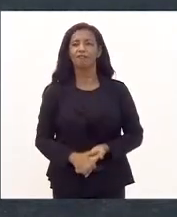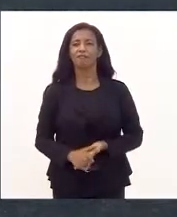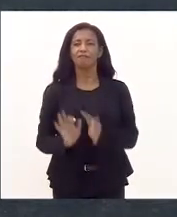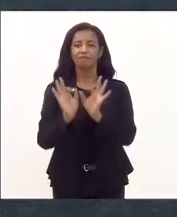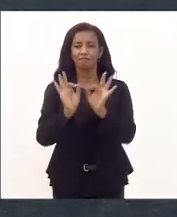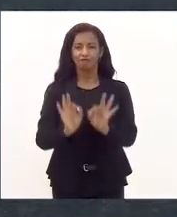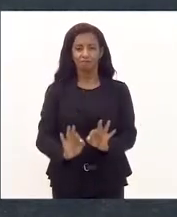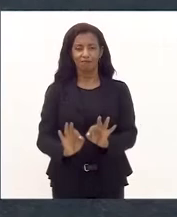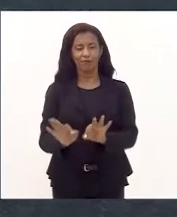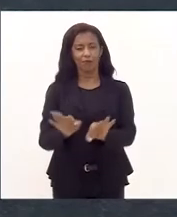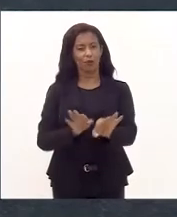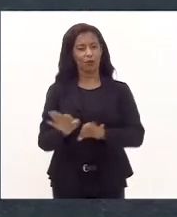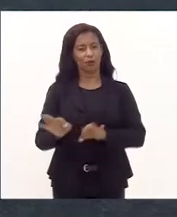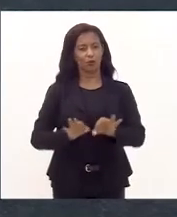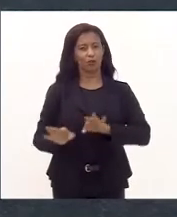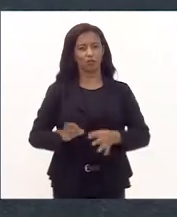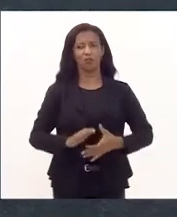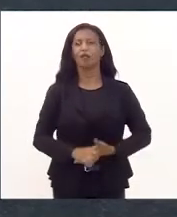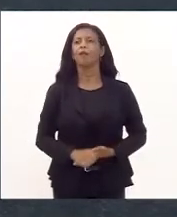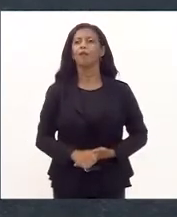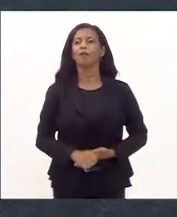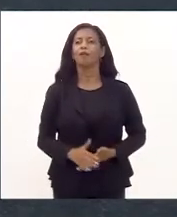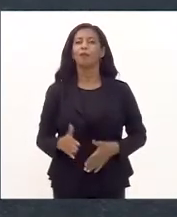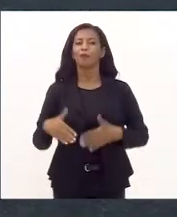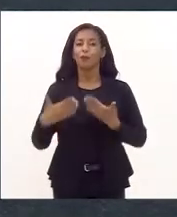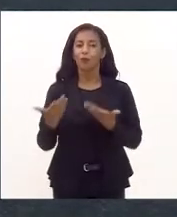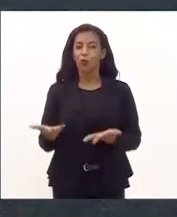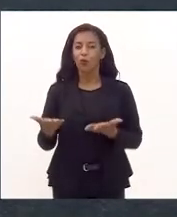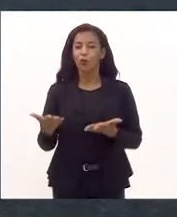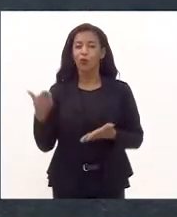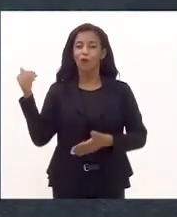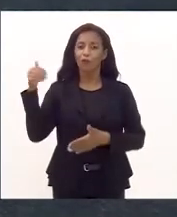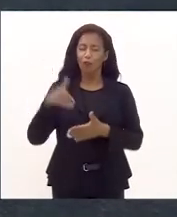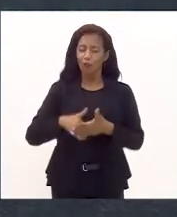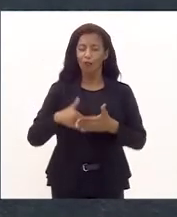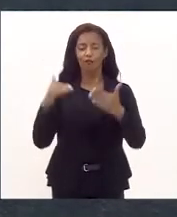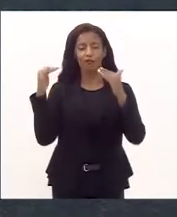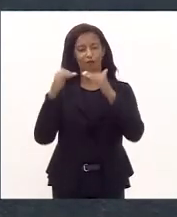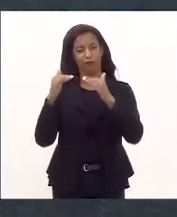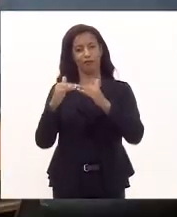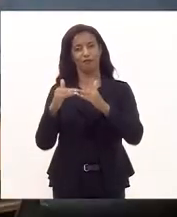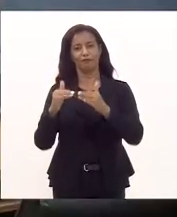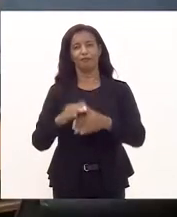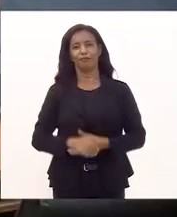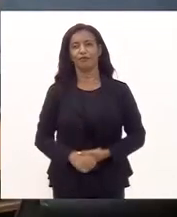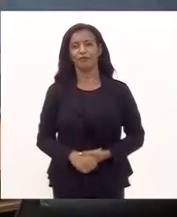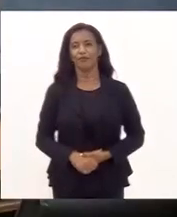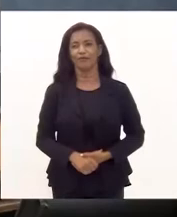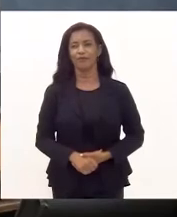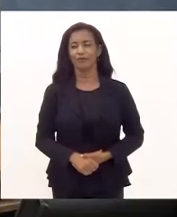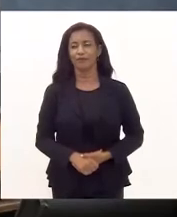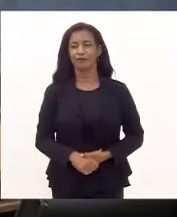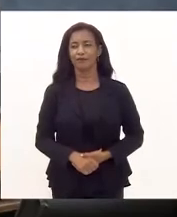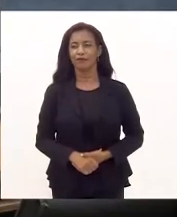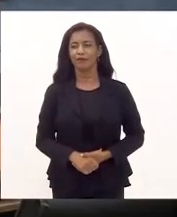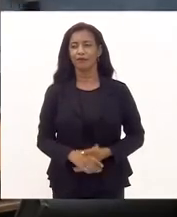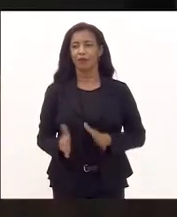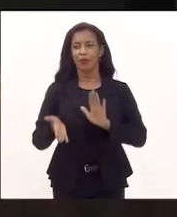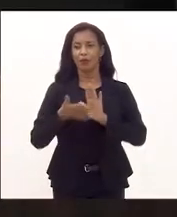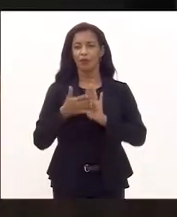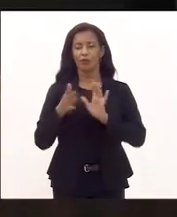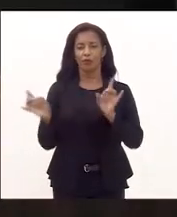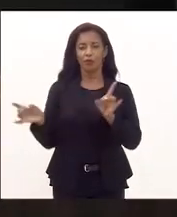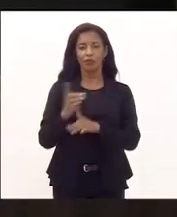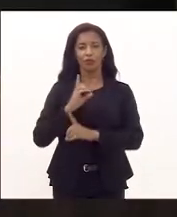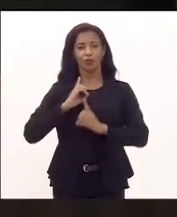exatamente deste projeto. Portanto, o voto é favorável. Com os pareceres emitidos